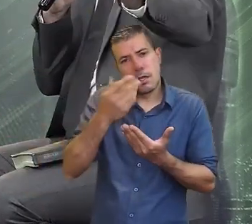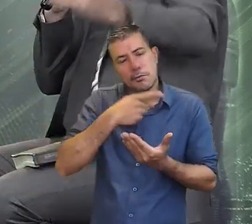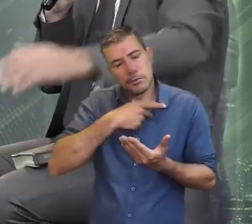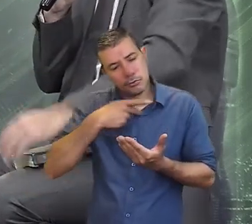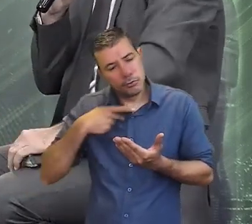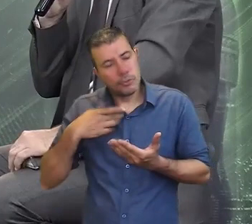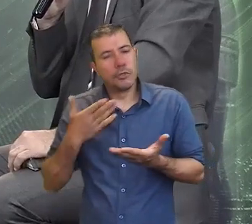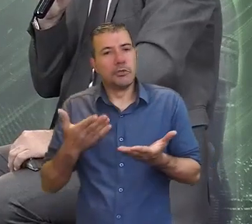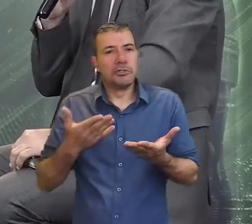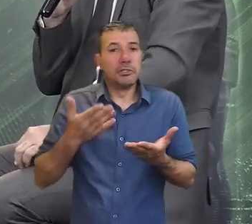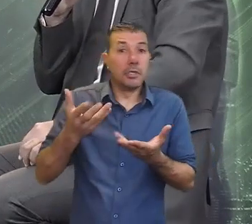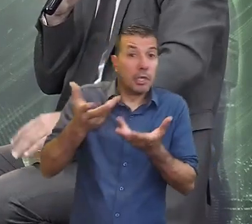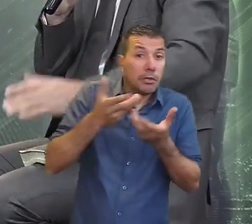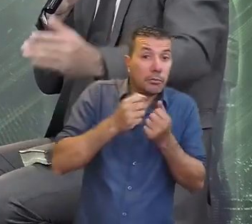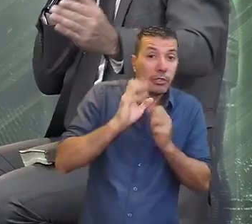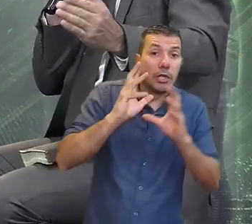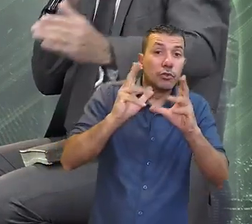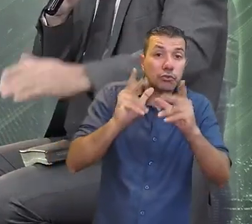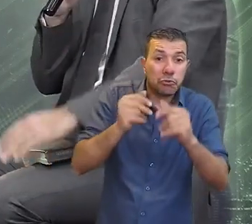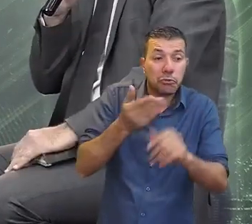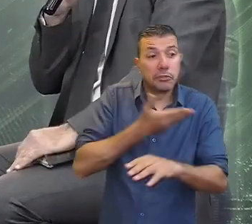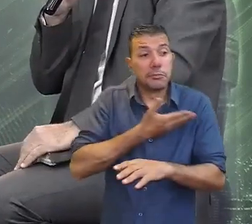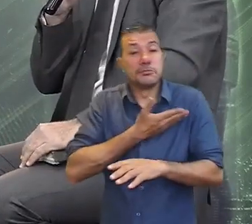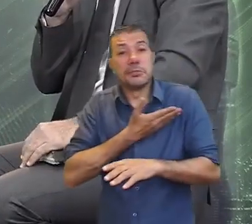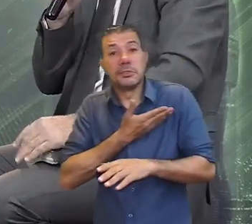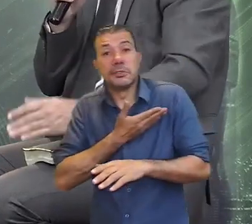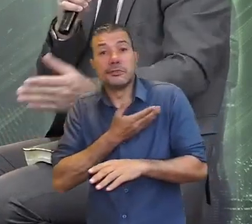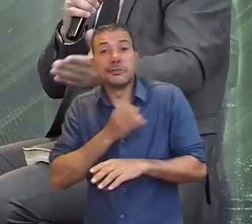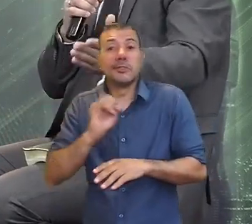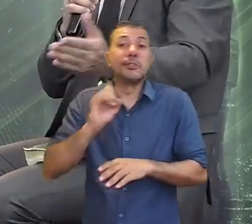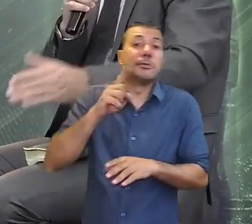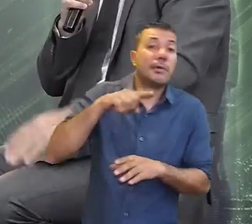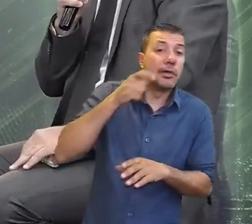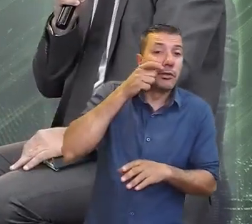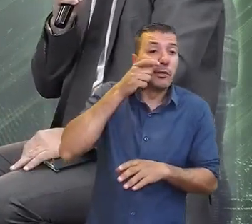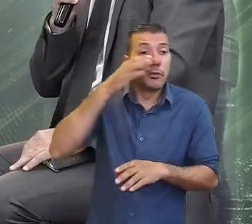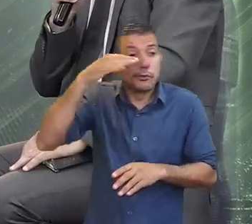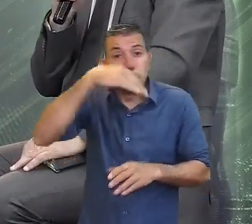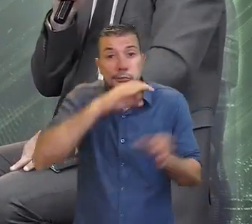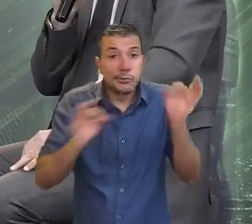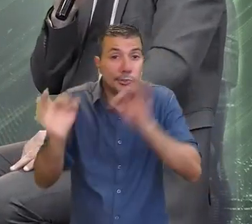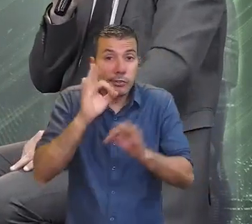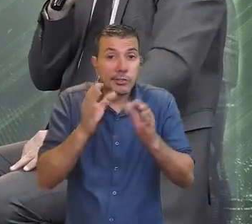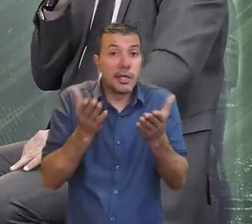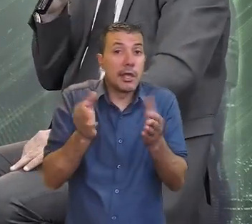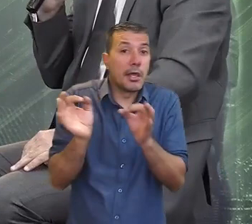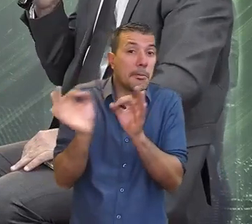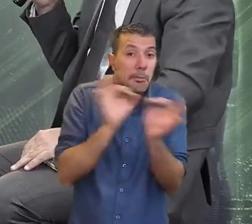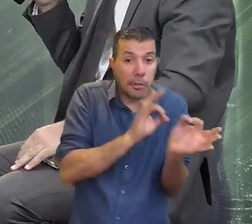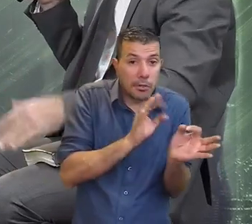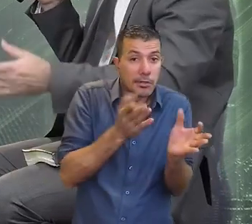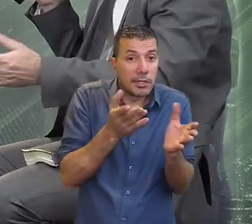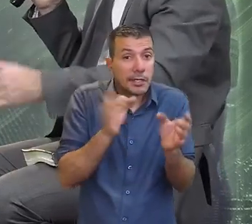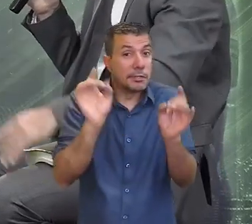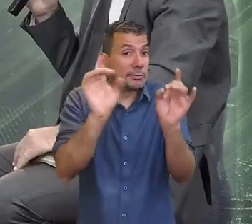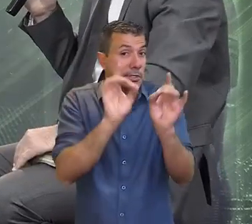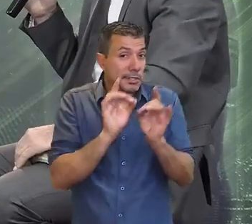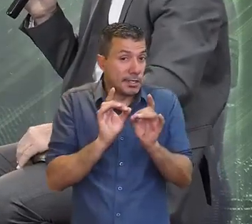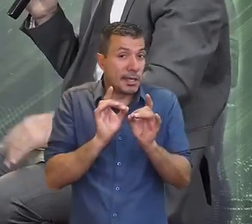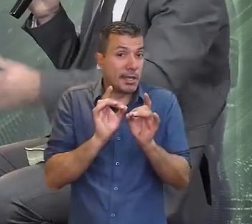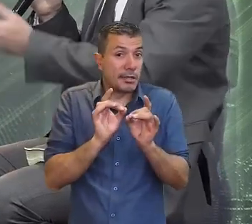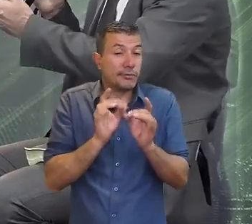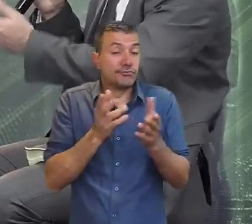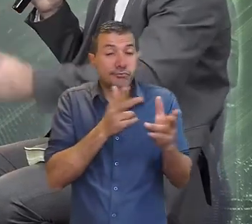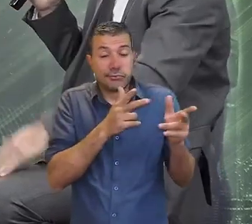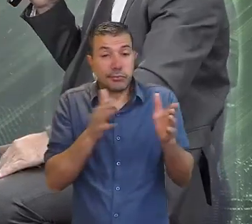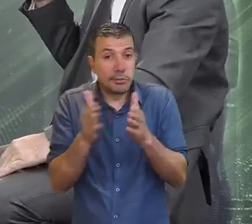Leonardo. Queremos dar as boas-vindas a todos os nossos amigos e irmãos que estão nos acompanhando nesse momento tão especial, nessa série tão